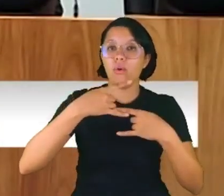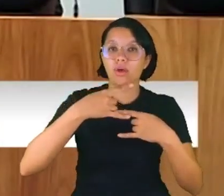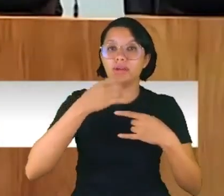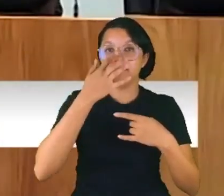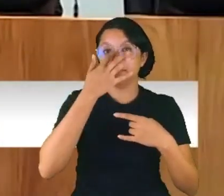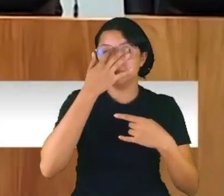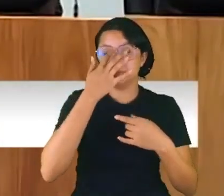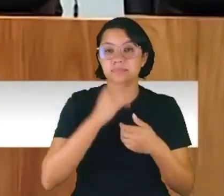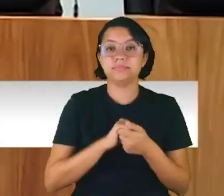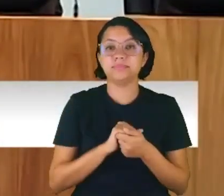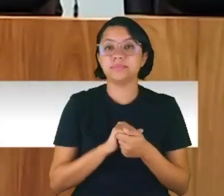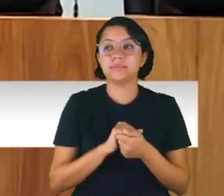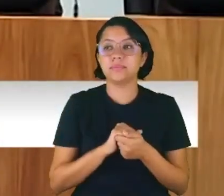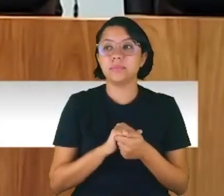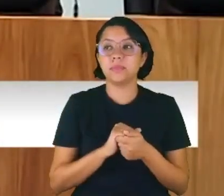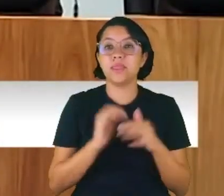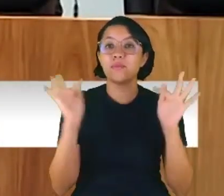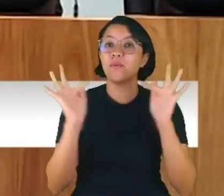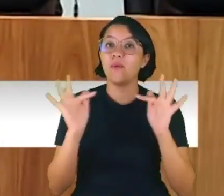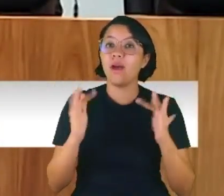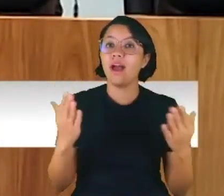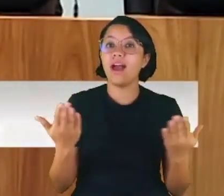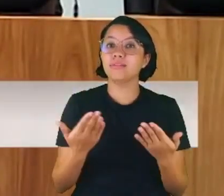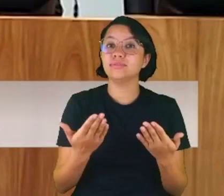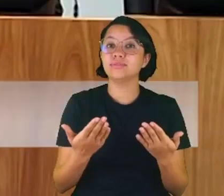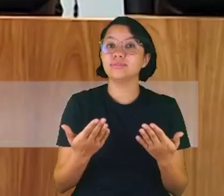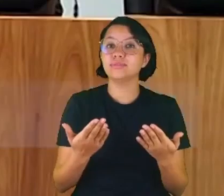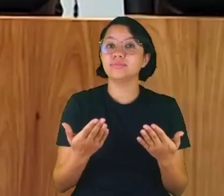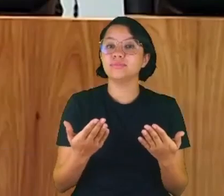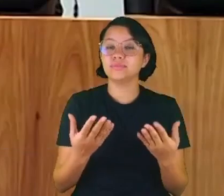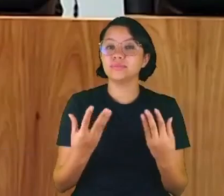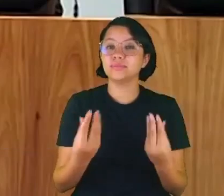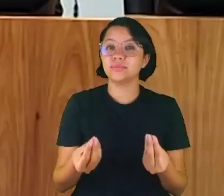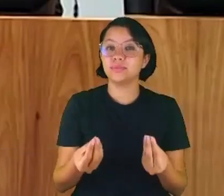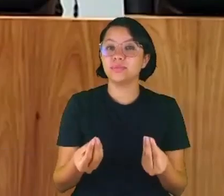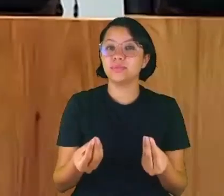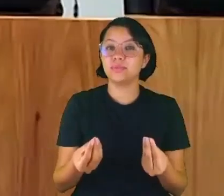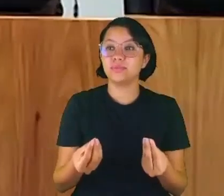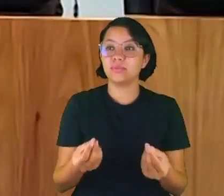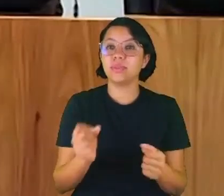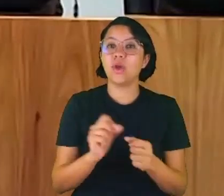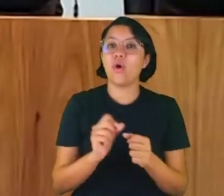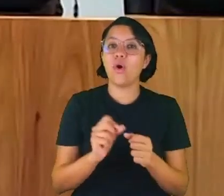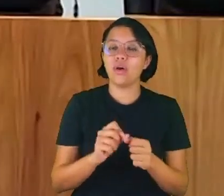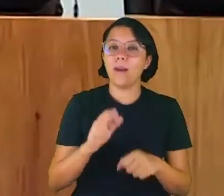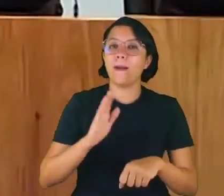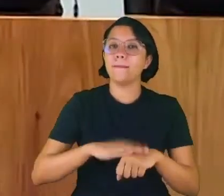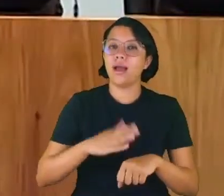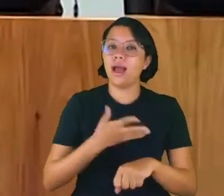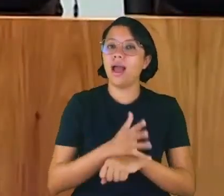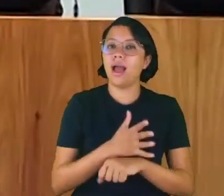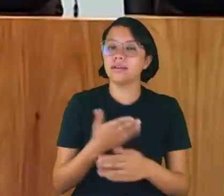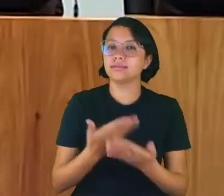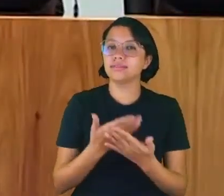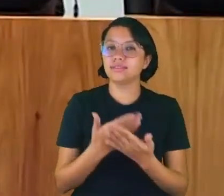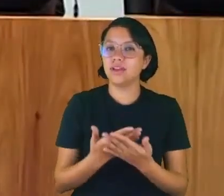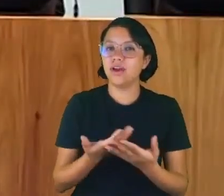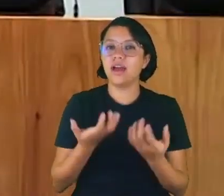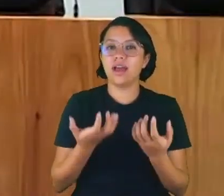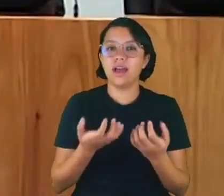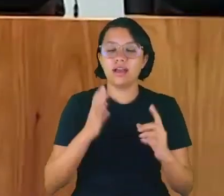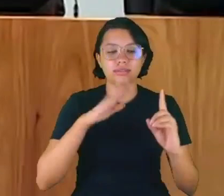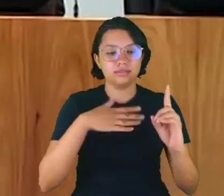online. Com muita alegria que hoje fazemos mais essa atividade da escola. Quero fazer a saudação